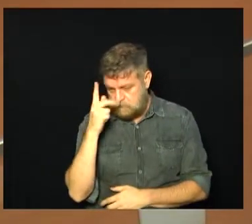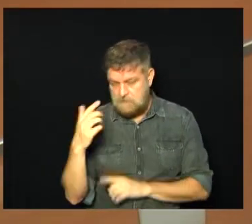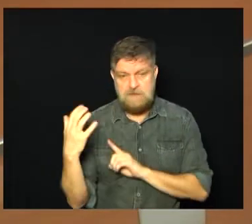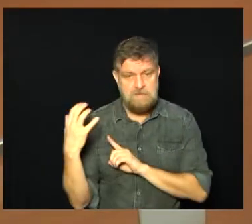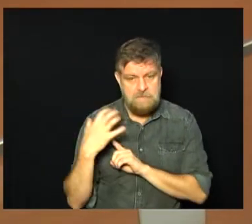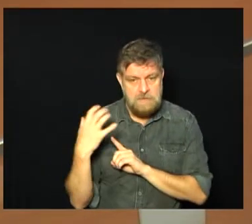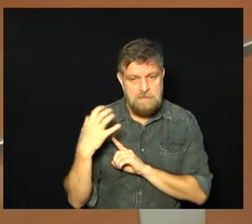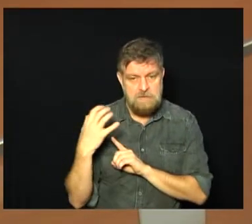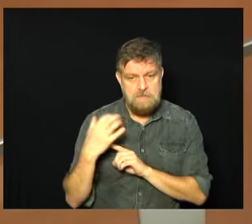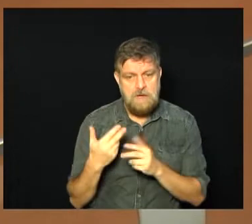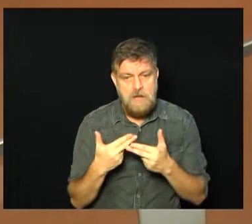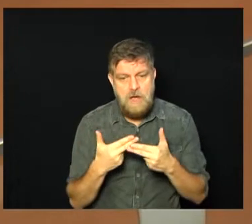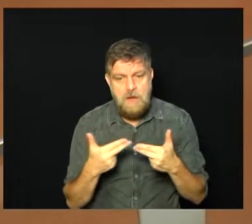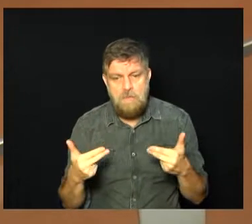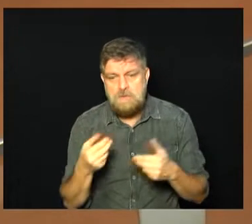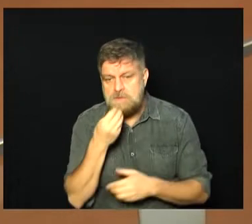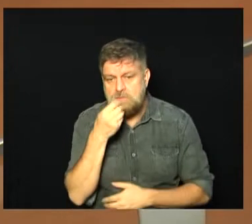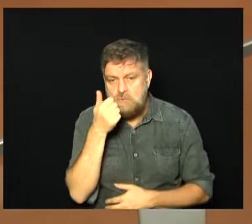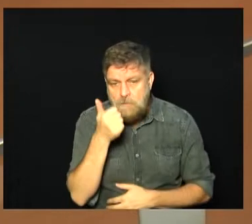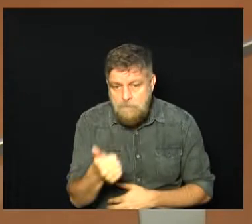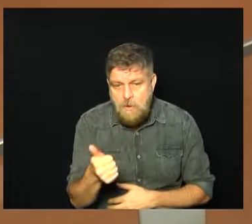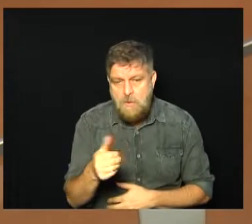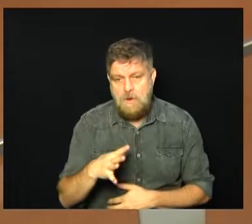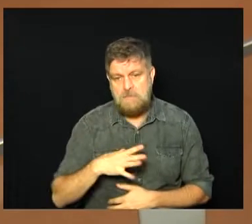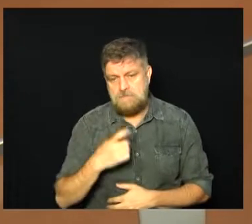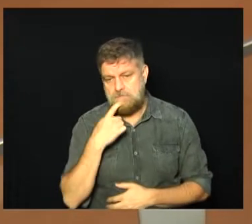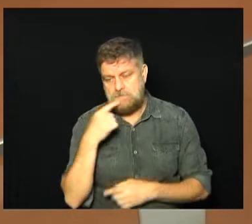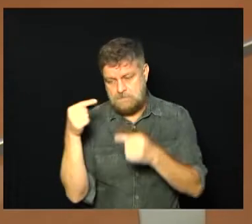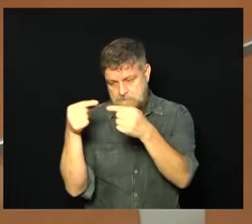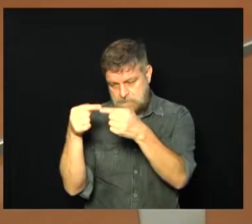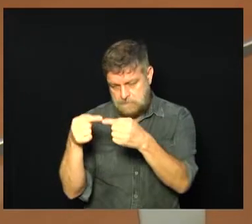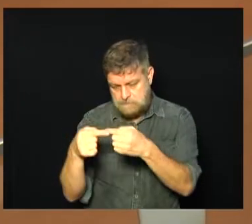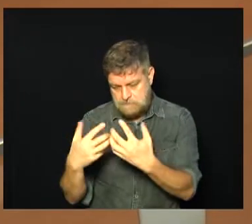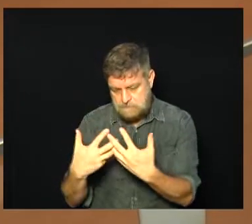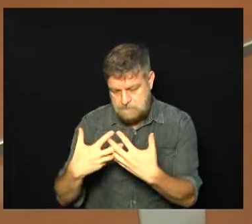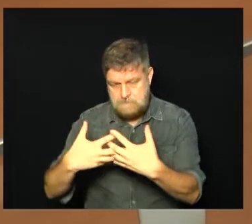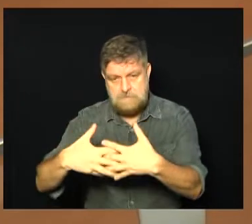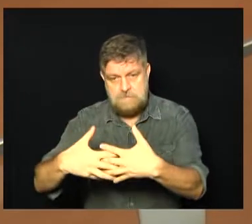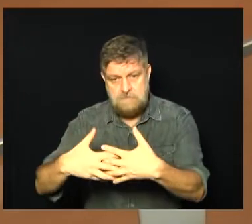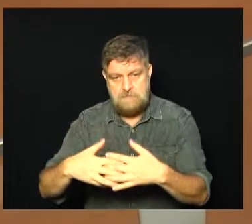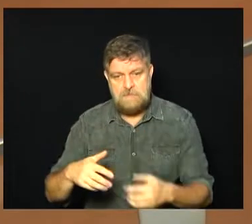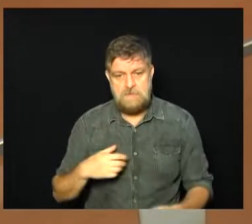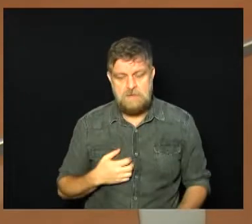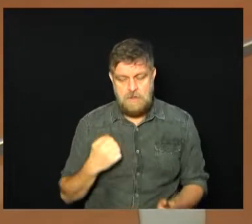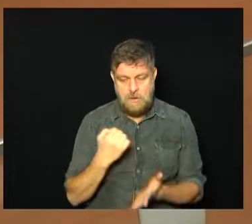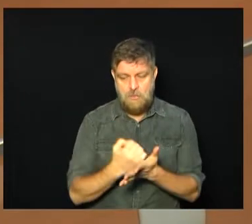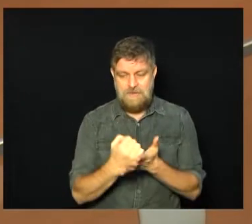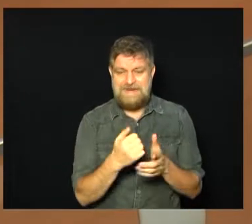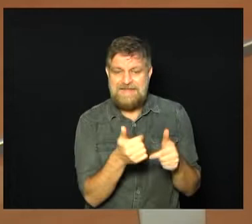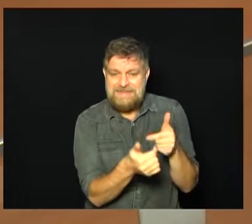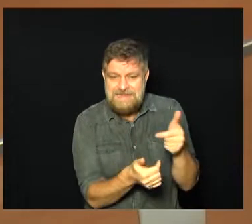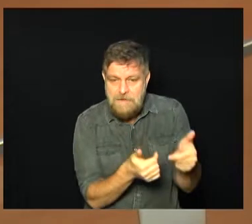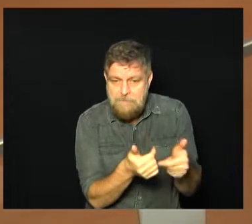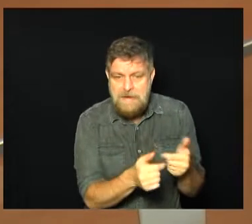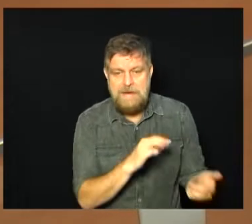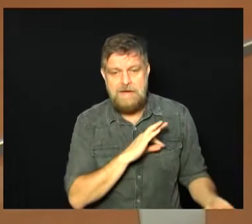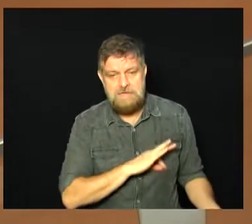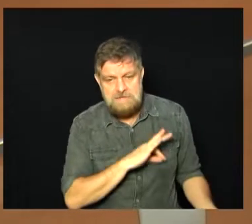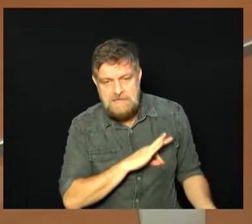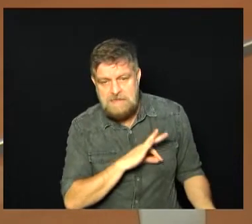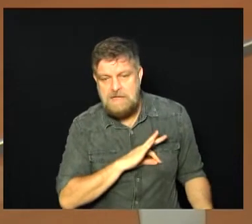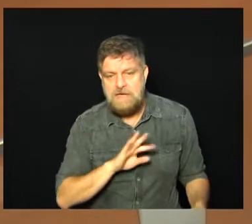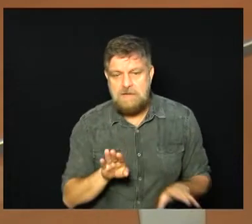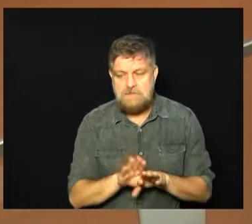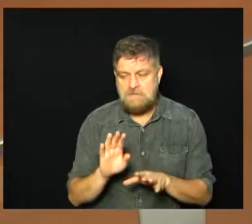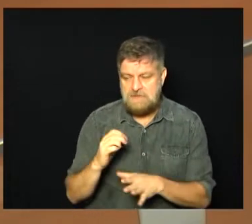que é uma coisa muito boa para a cidade, tá? Que vai gerar empregos, vai dar mais